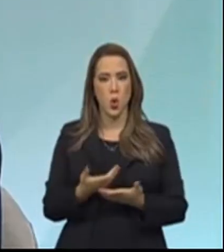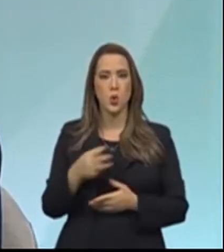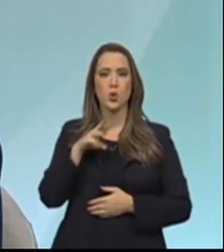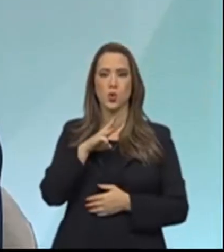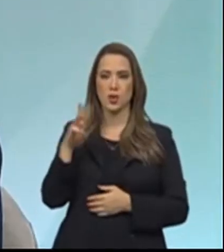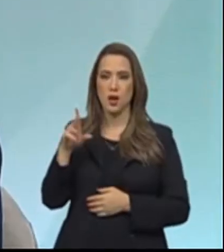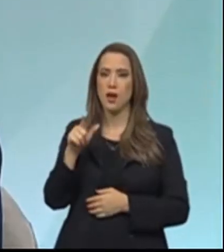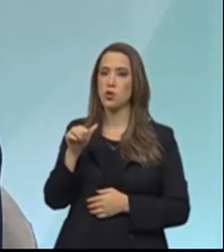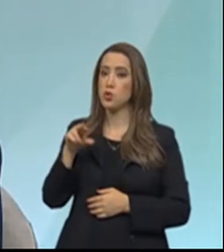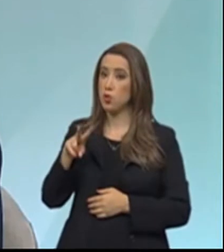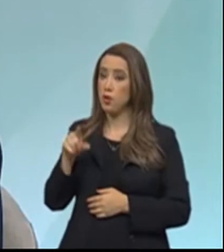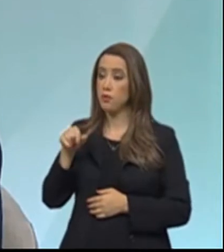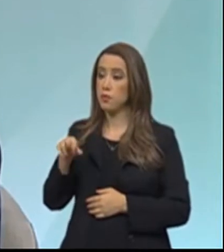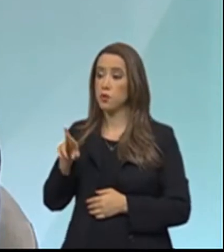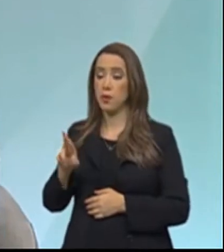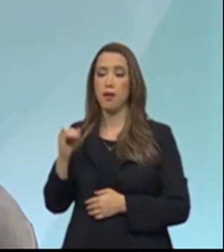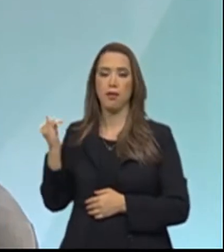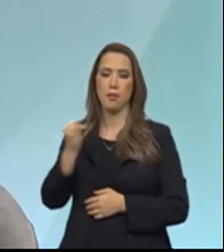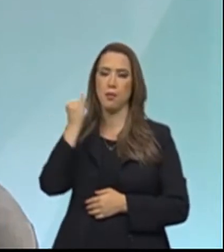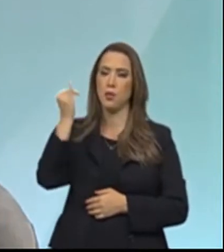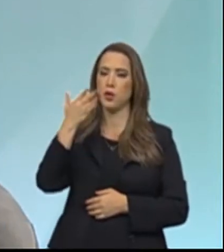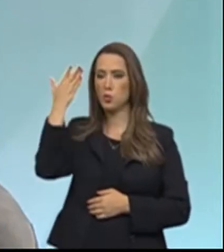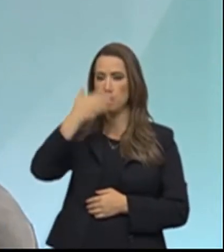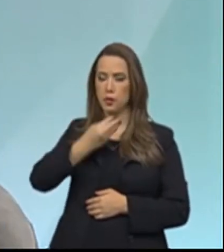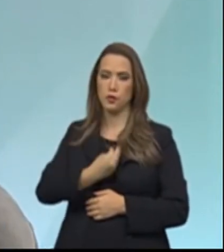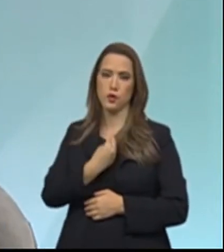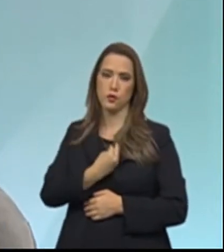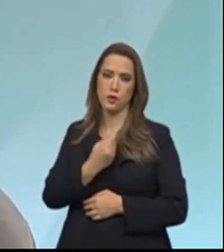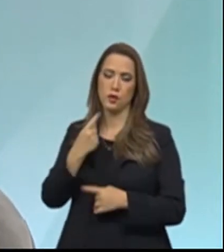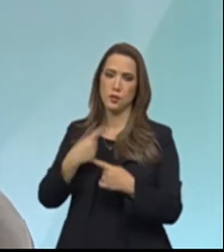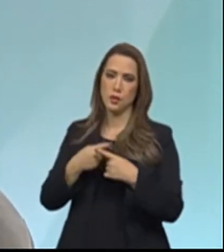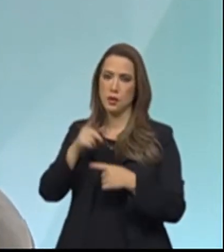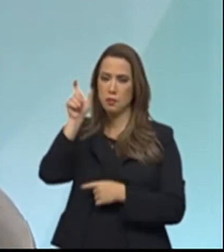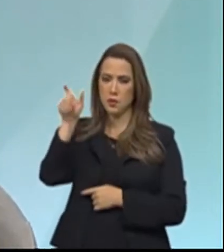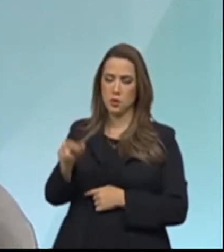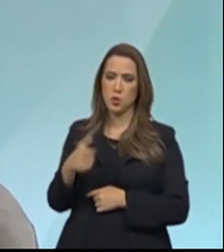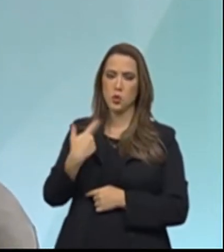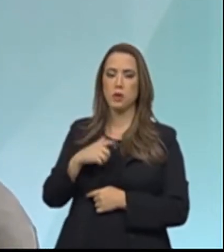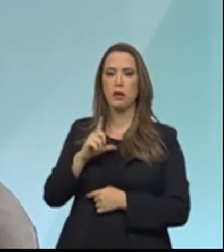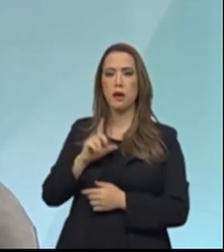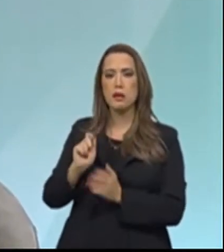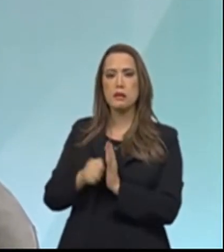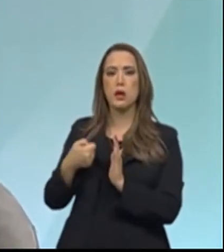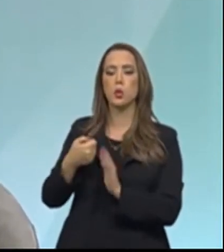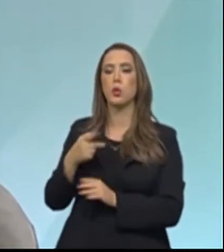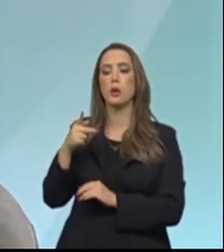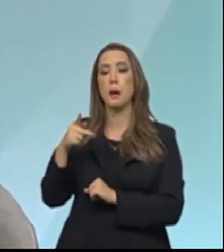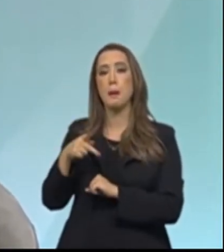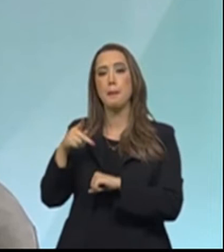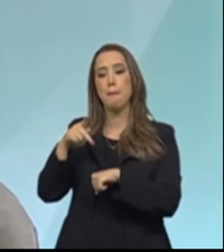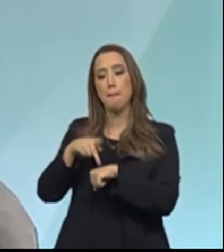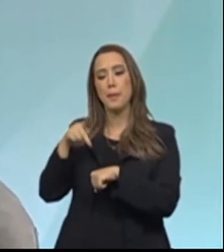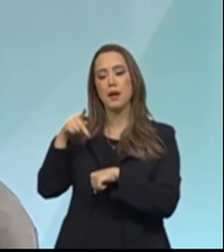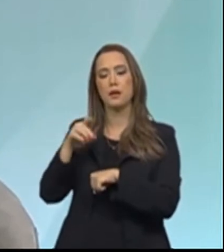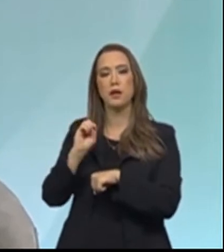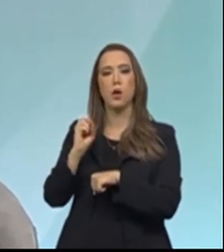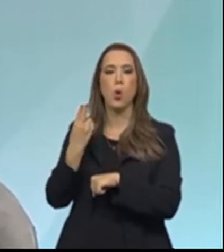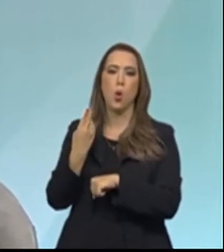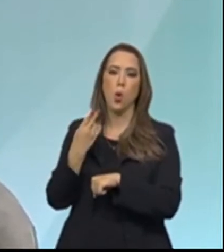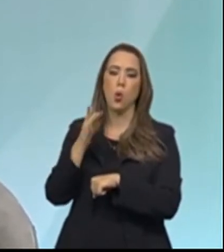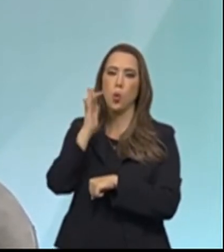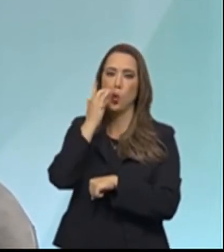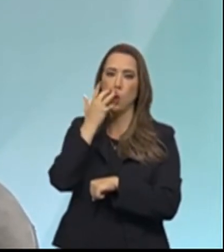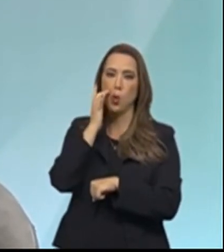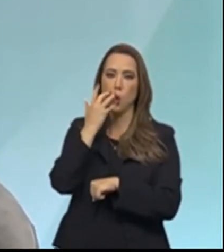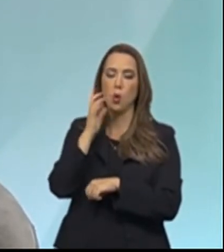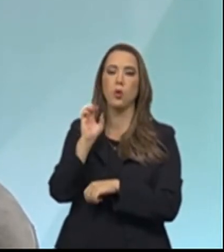que participou no último domingo do programa Brasil em Pauta da TV Brasil A ideia é que a ferramenta passe